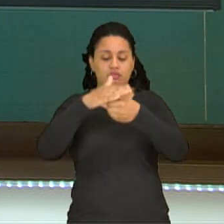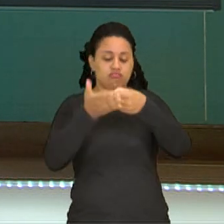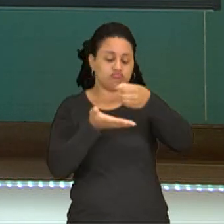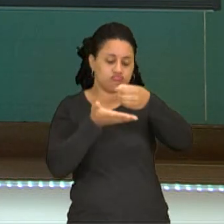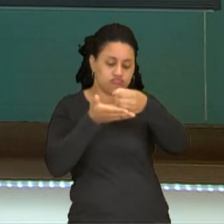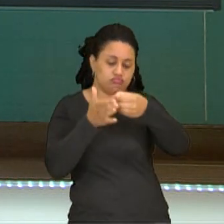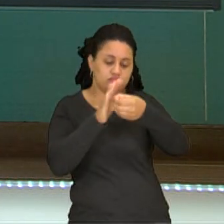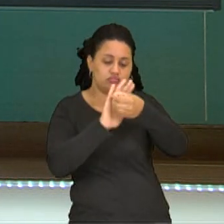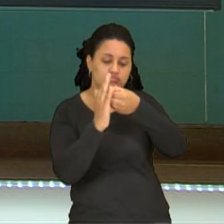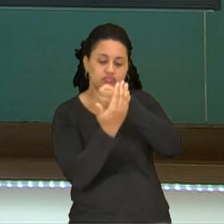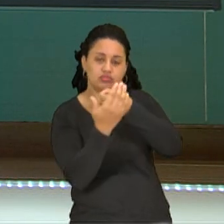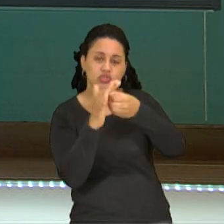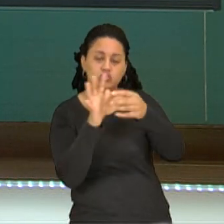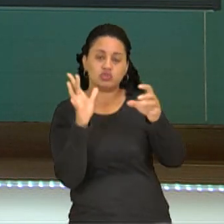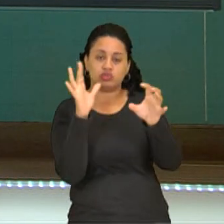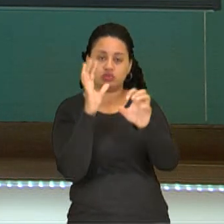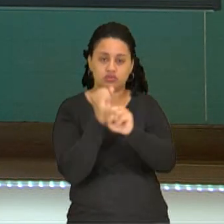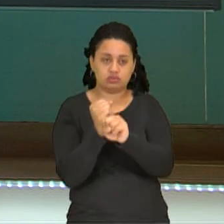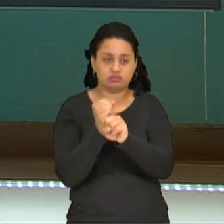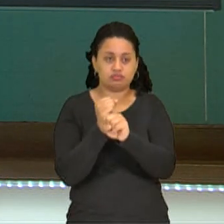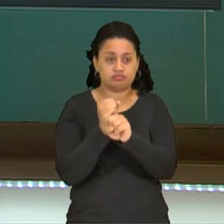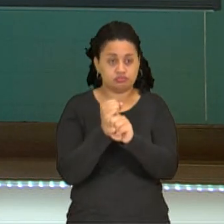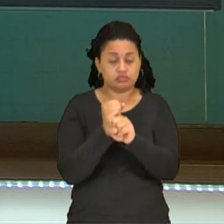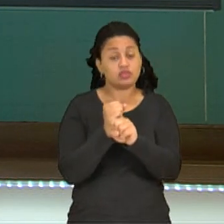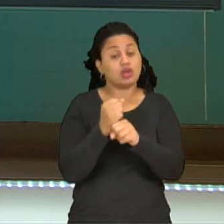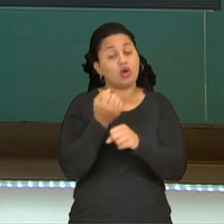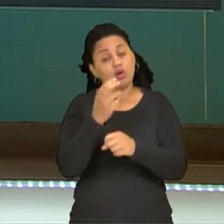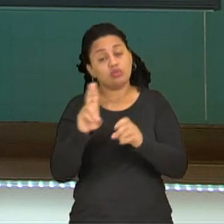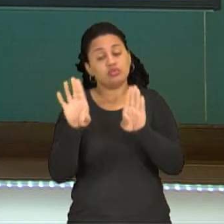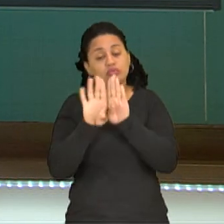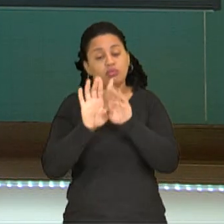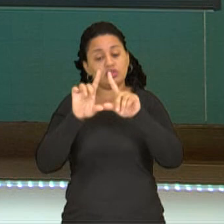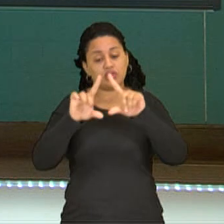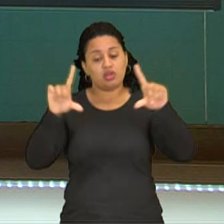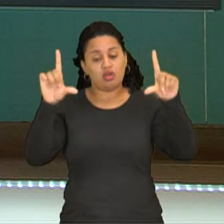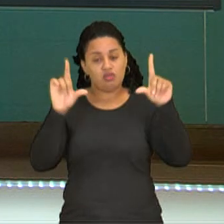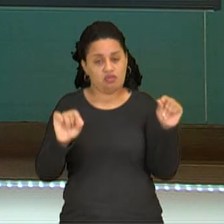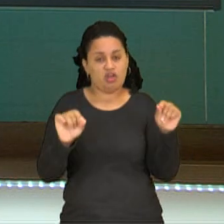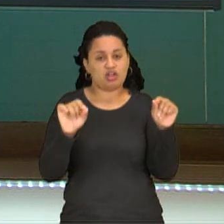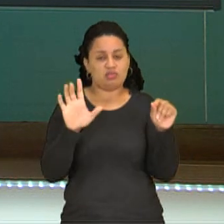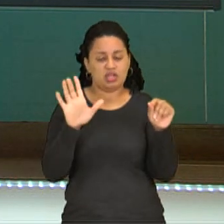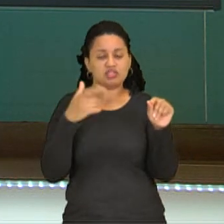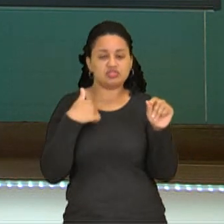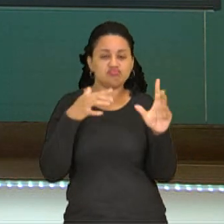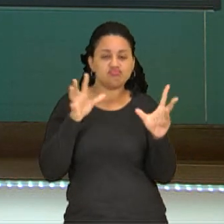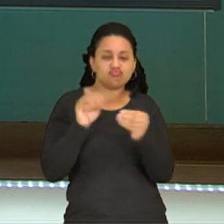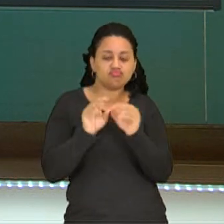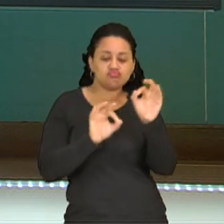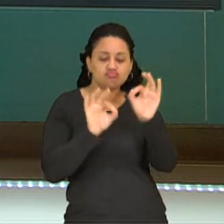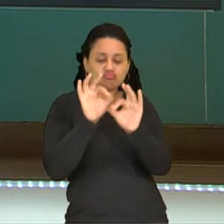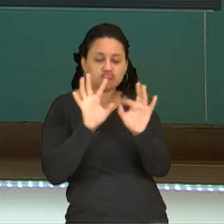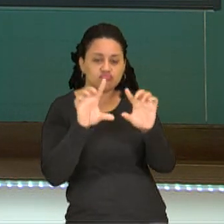base mais a área lateral. Ou a gente pode utilizar a fórmula geral aqui,